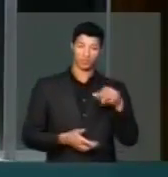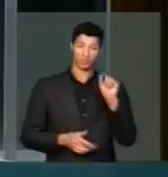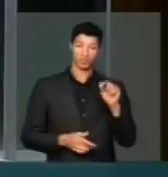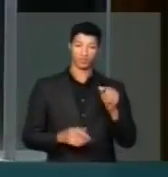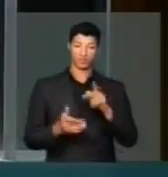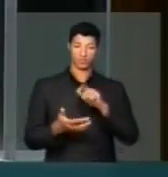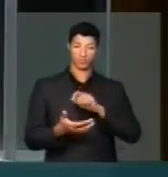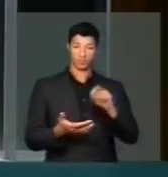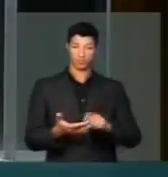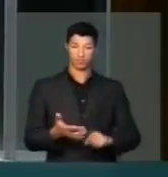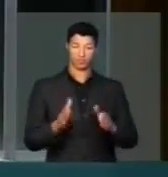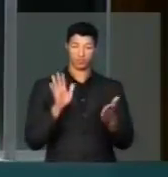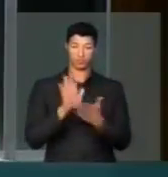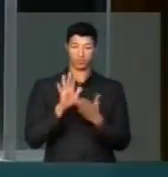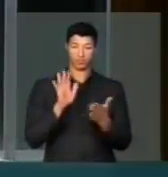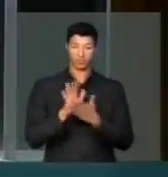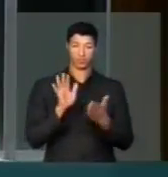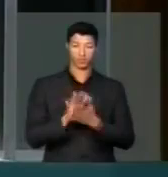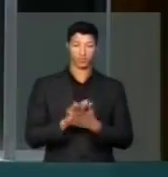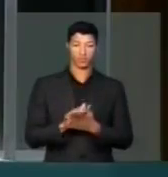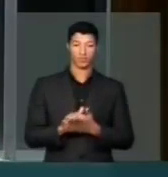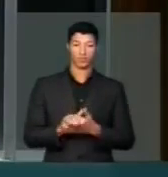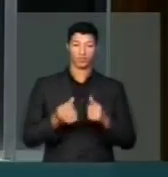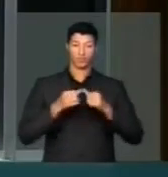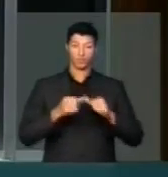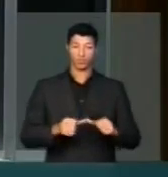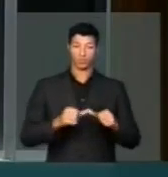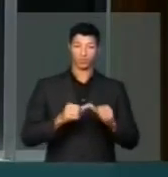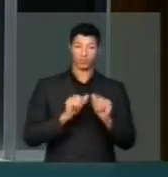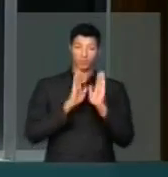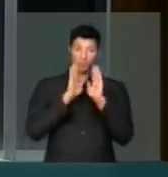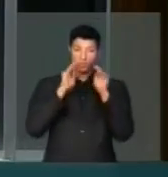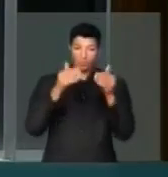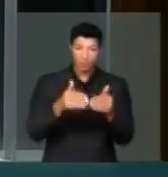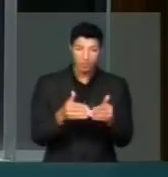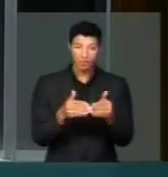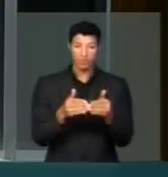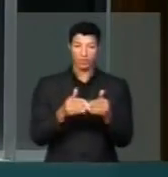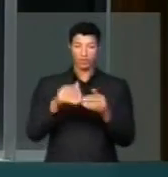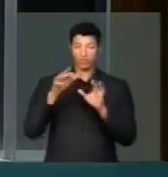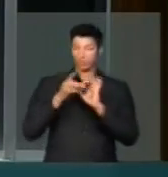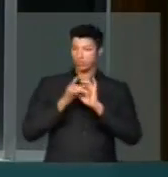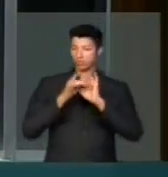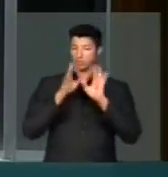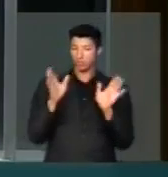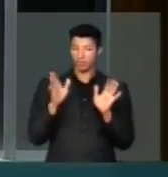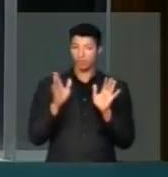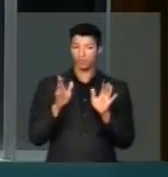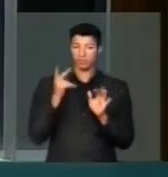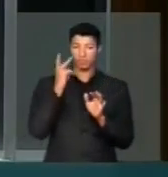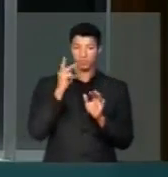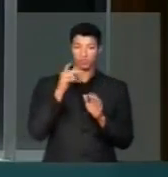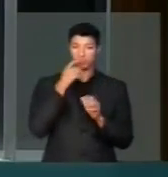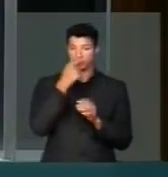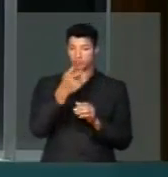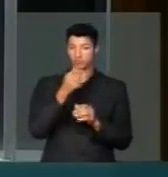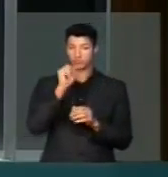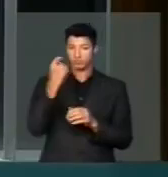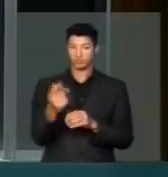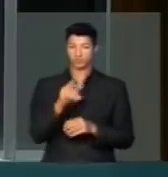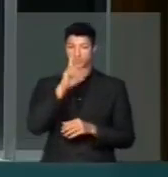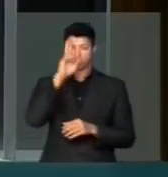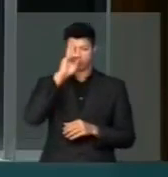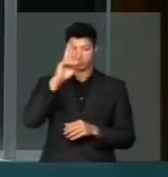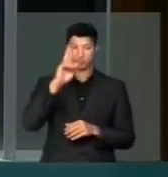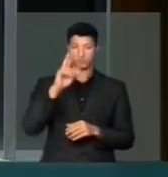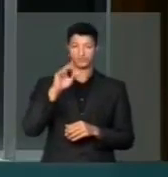está escrito na proposta. Fica condicionada a autorização da palavra do